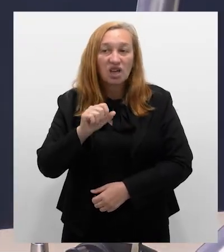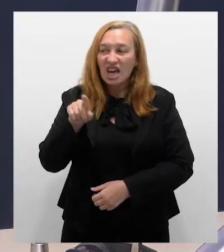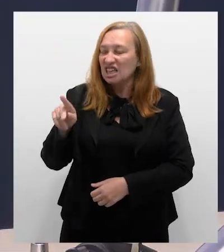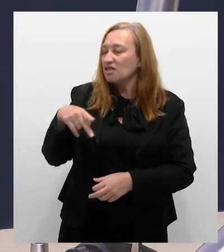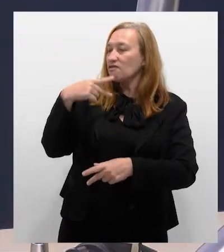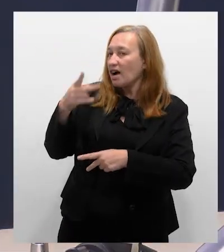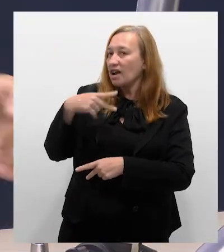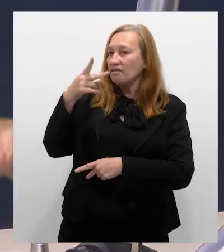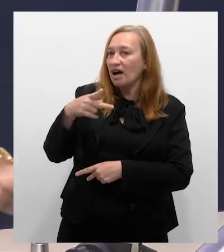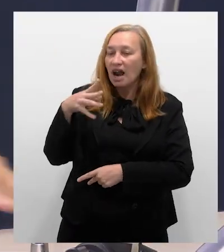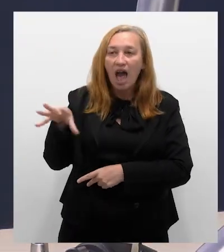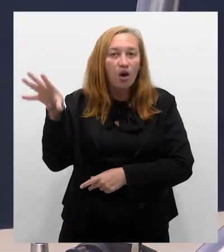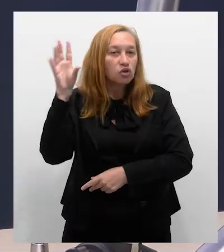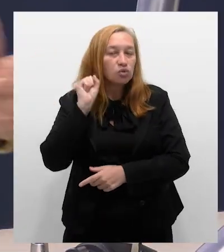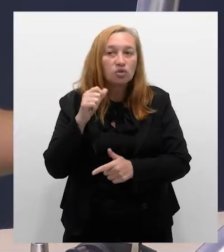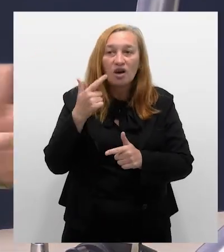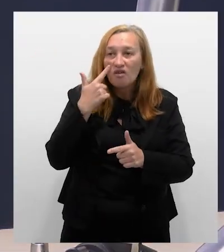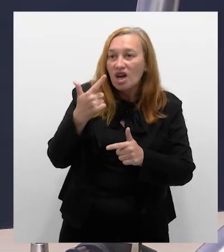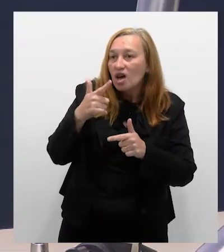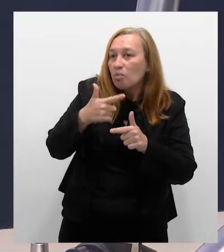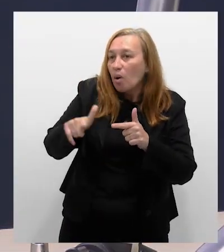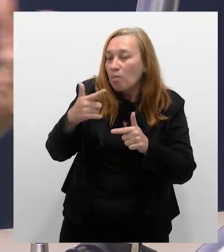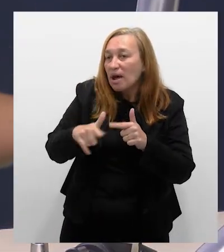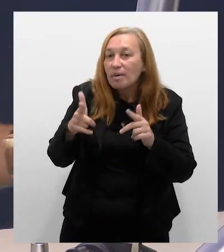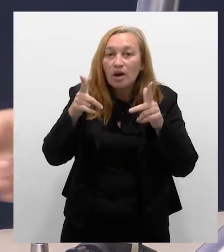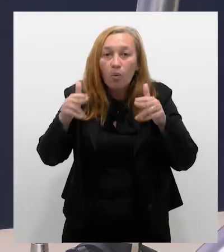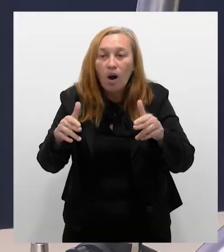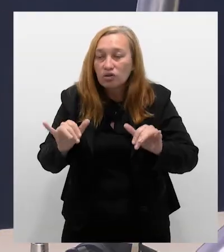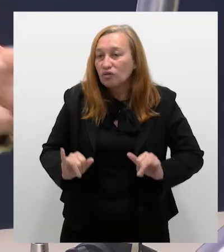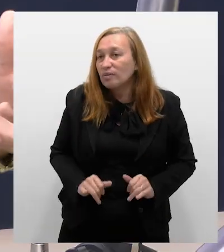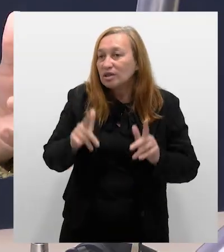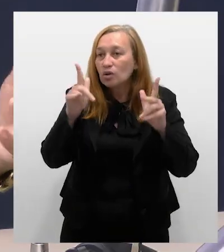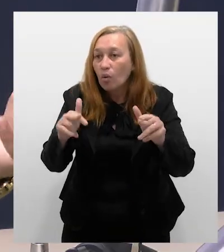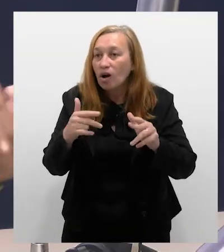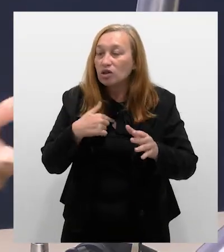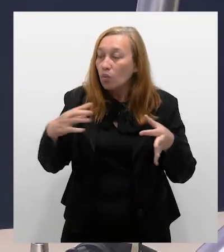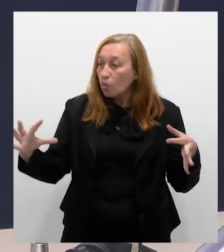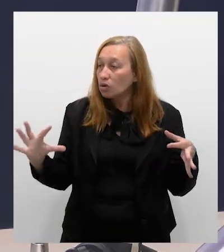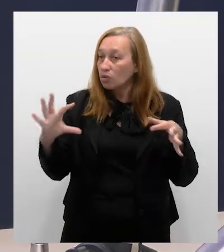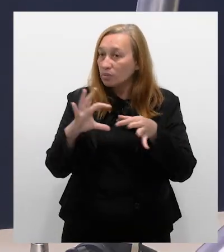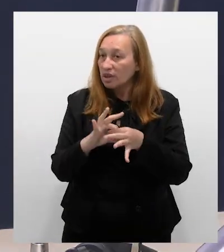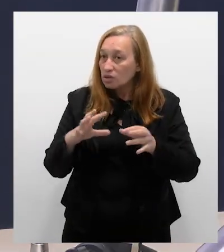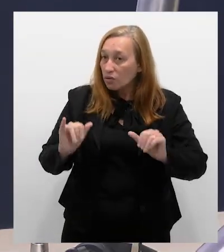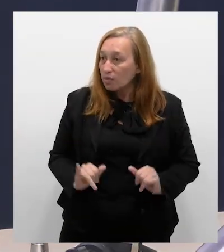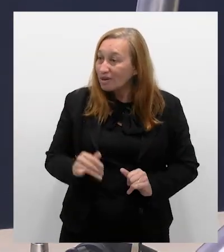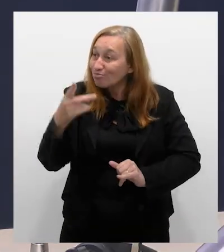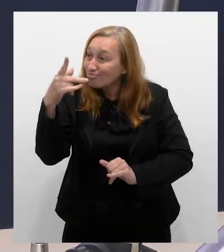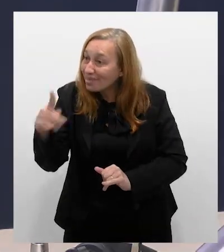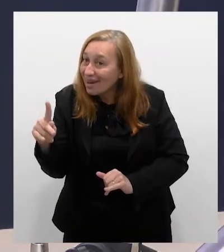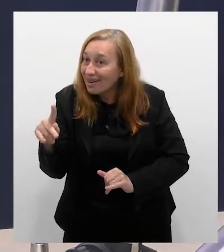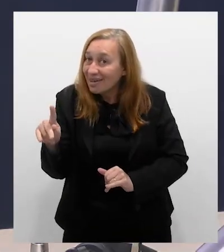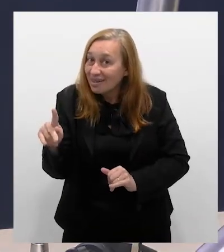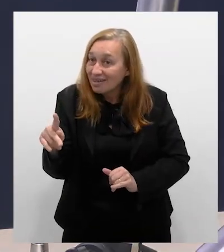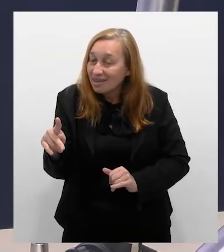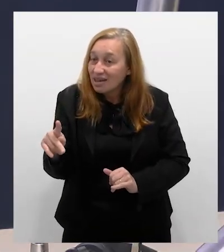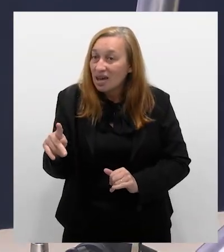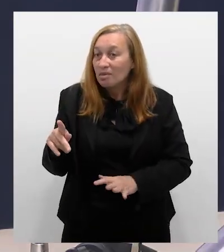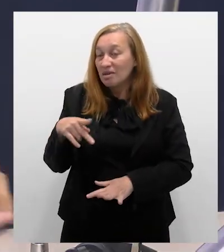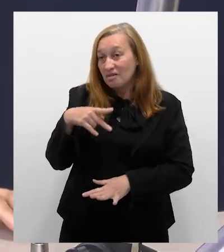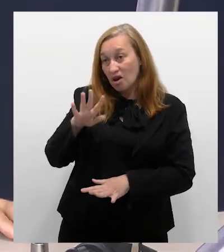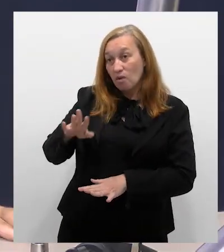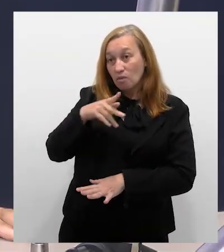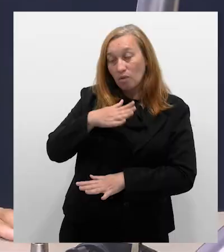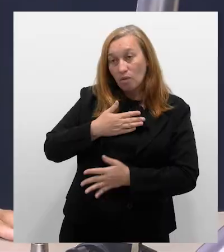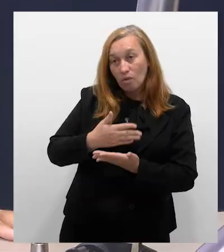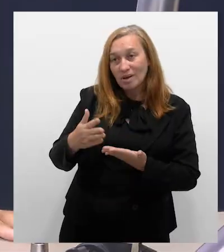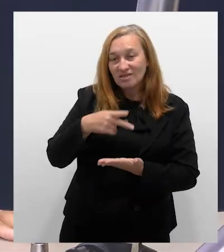começam a falar e a gente costuma ver os mesmos problemas, costuma ver as mesmas dores. Então, quando eu conecto com as dores deles e